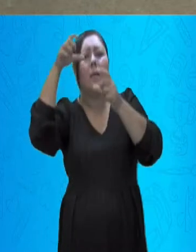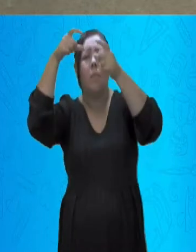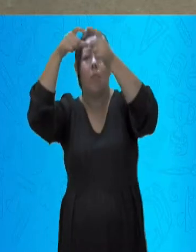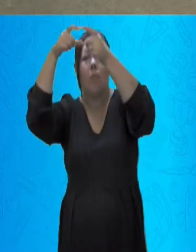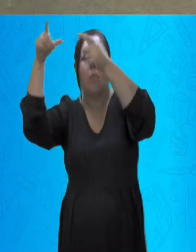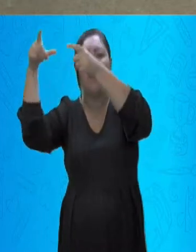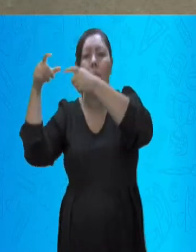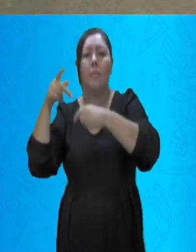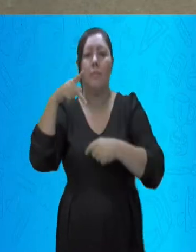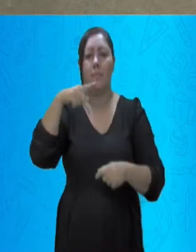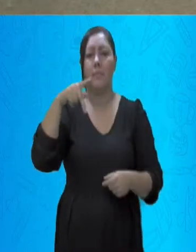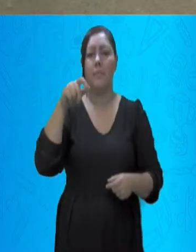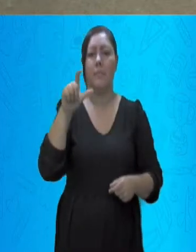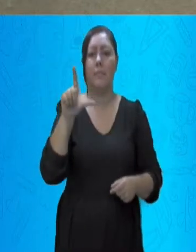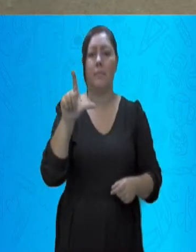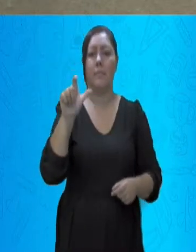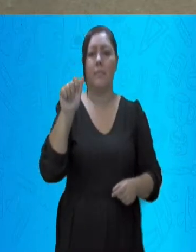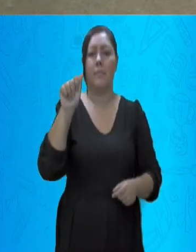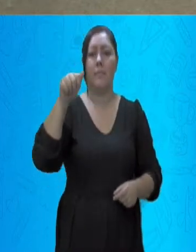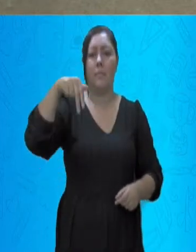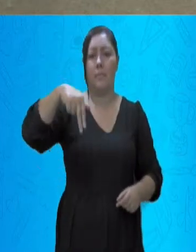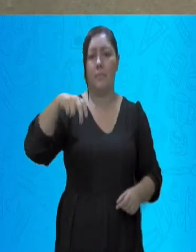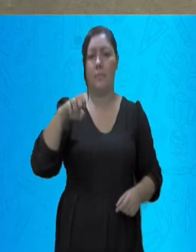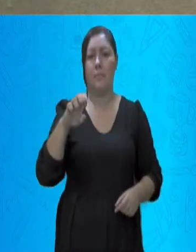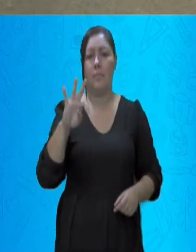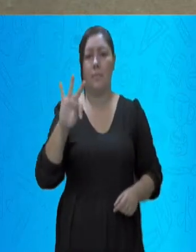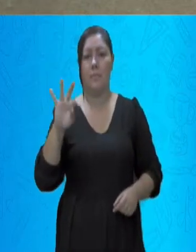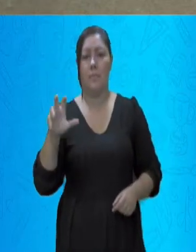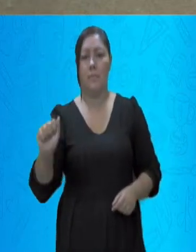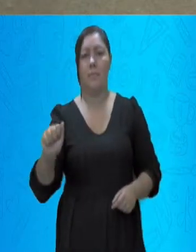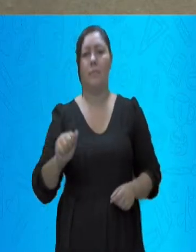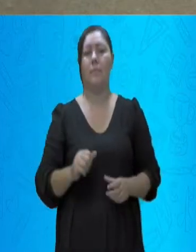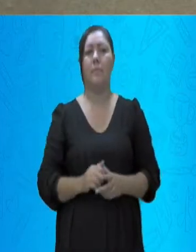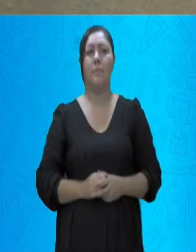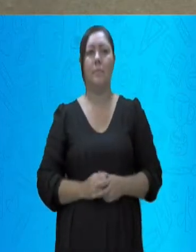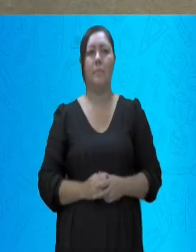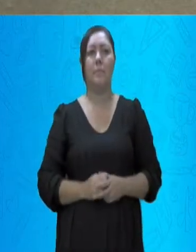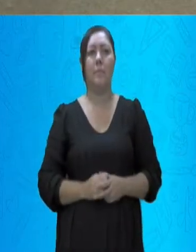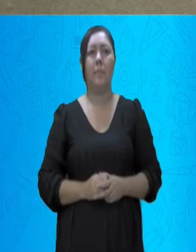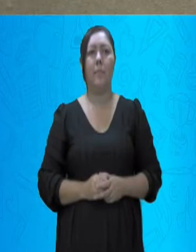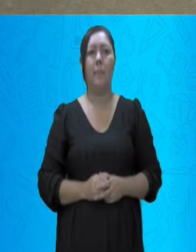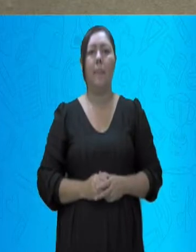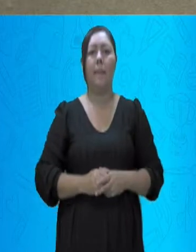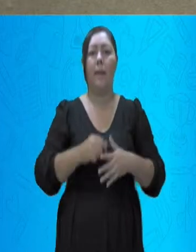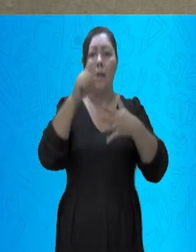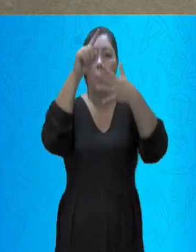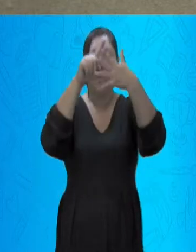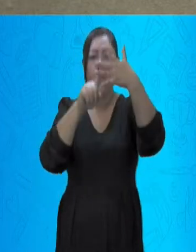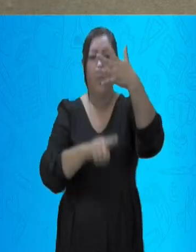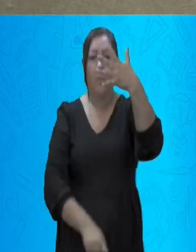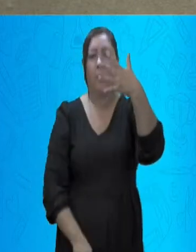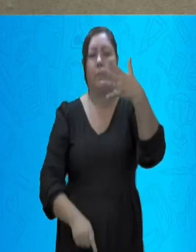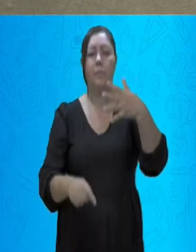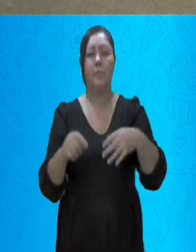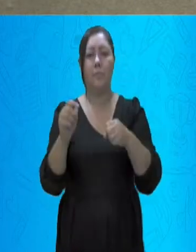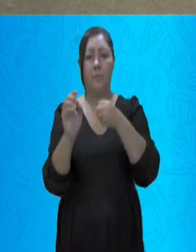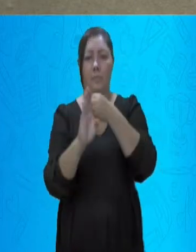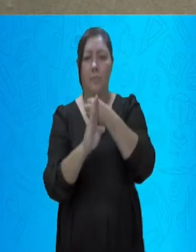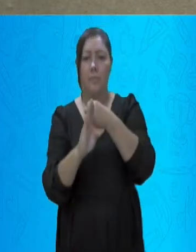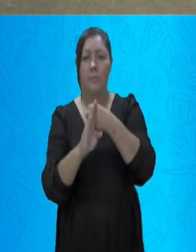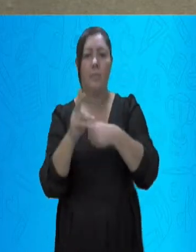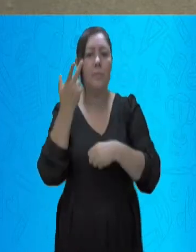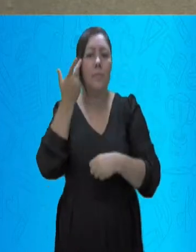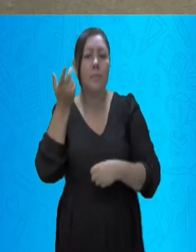tem suas especificidades, a gente chama de planeta. Agora, esses são substantivos comuns. Eles dão nome a